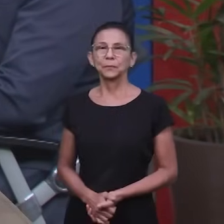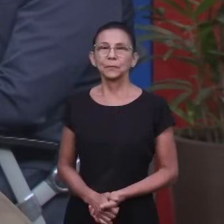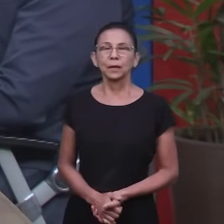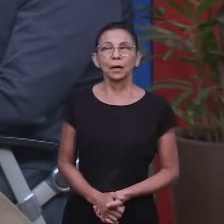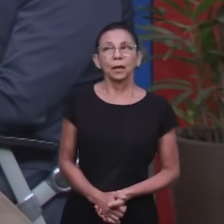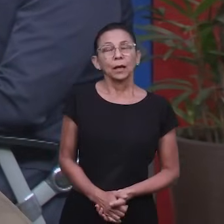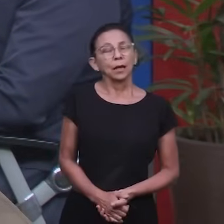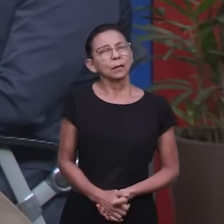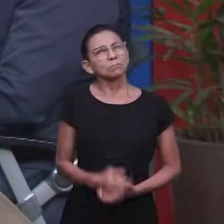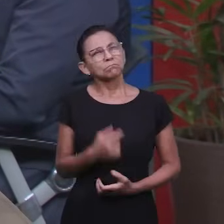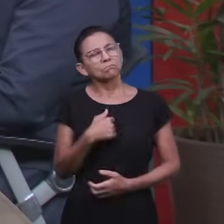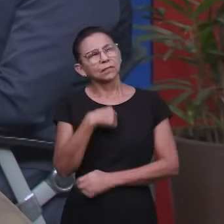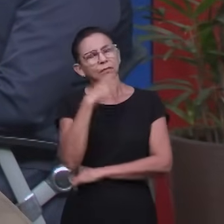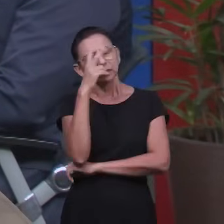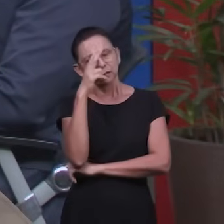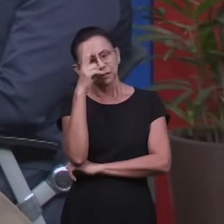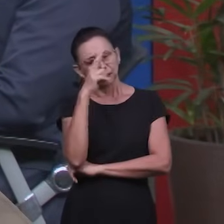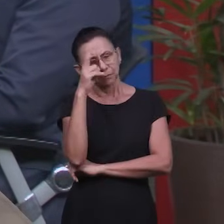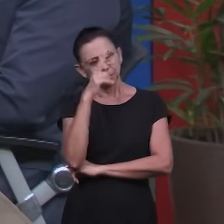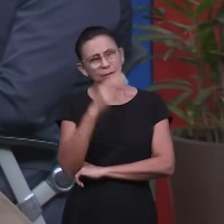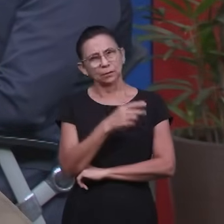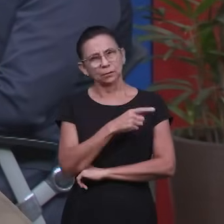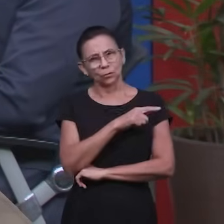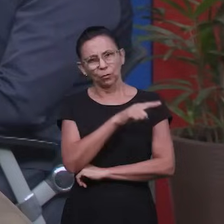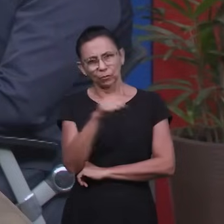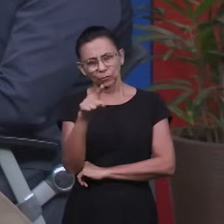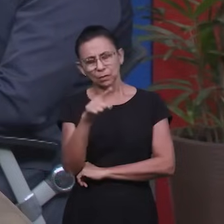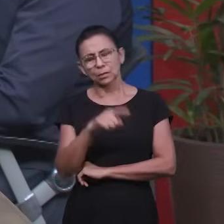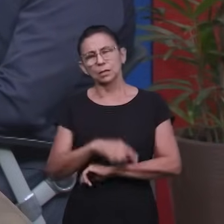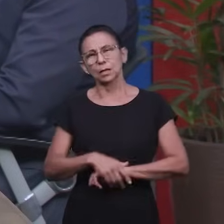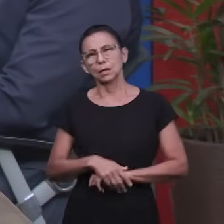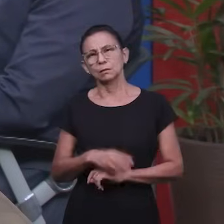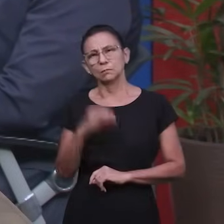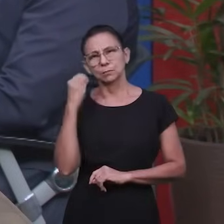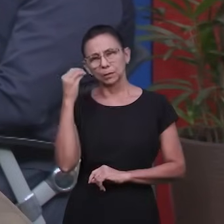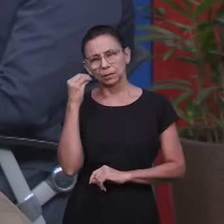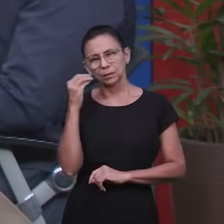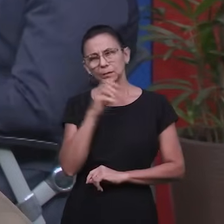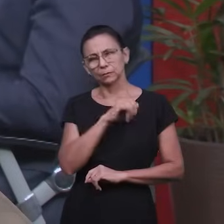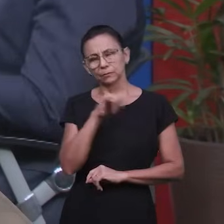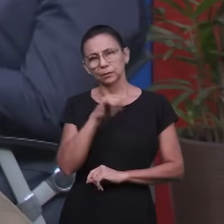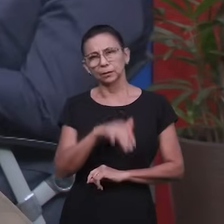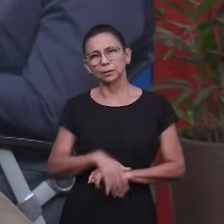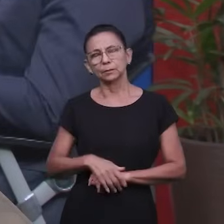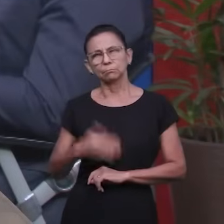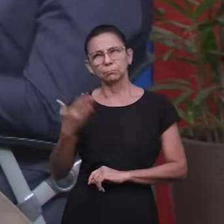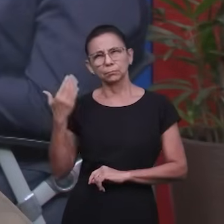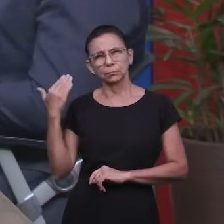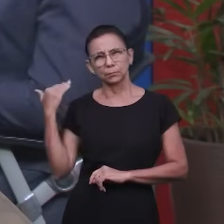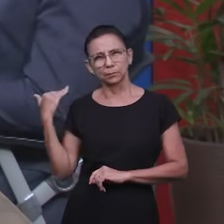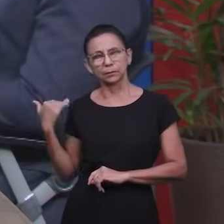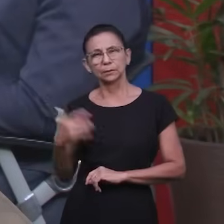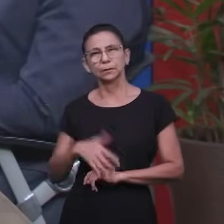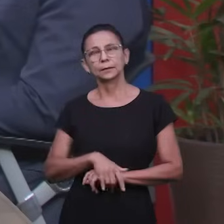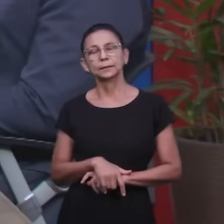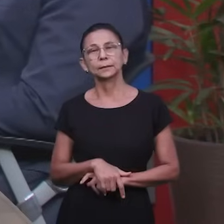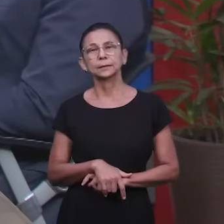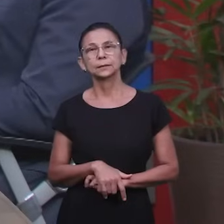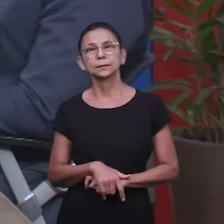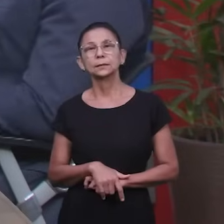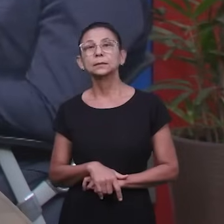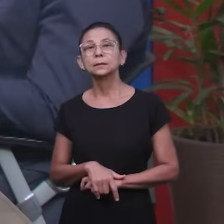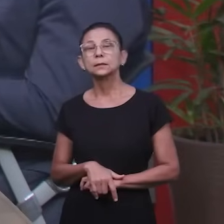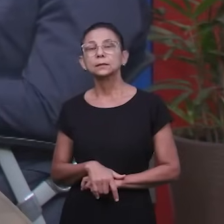suas experiências, há um tempo atrás nós tivemos um pastor contando a experiência de pastores, né,